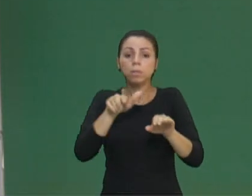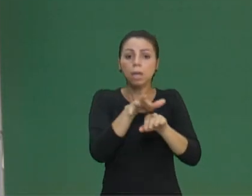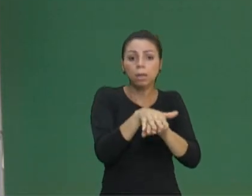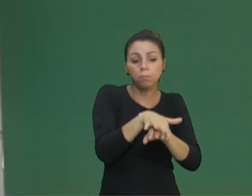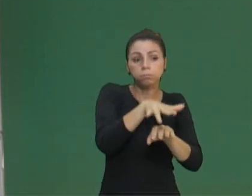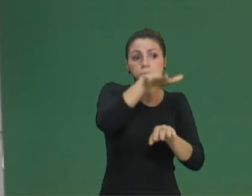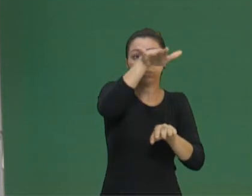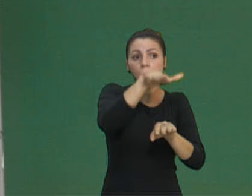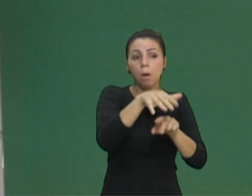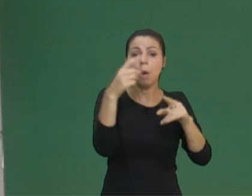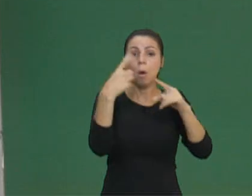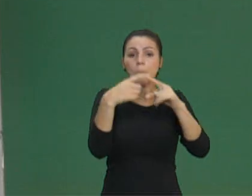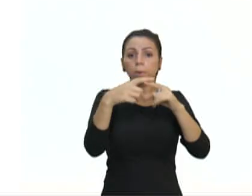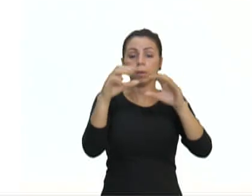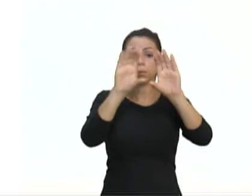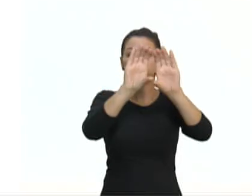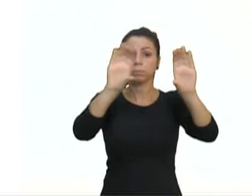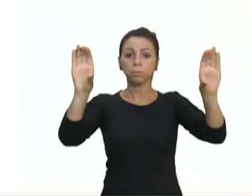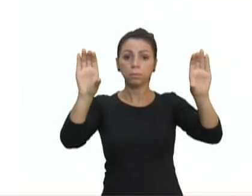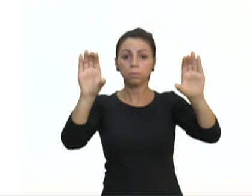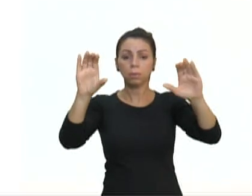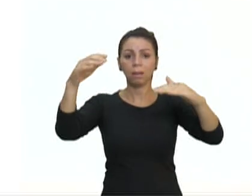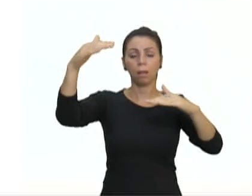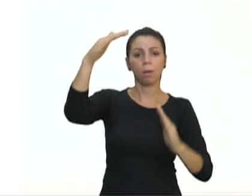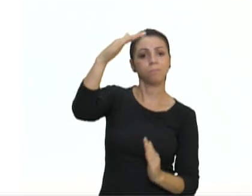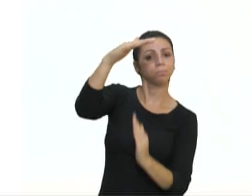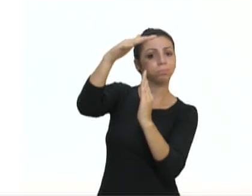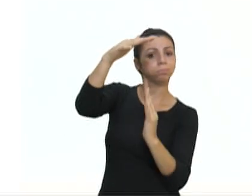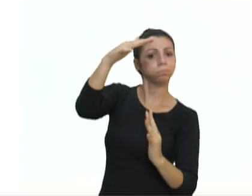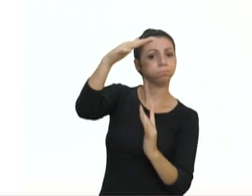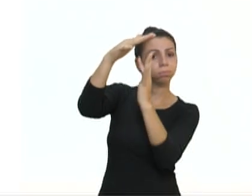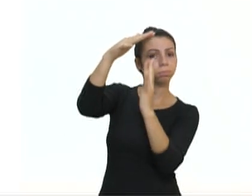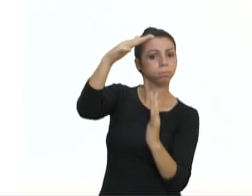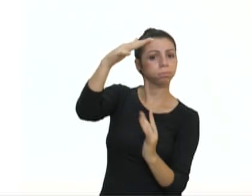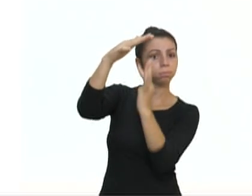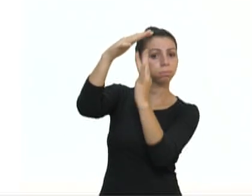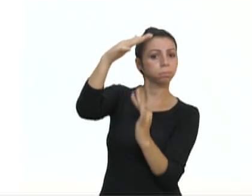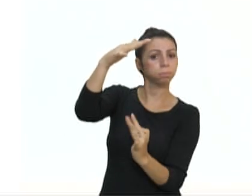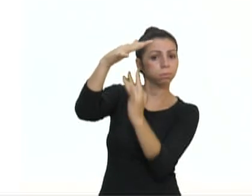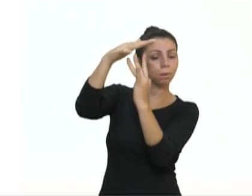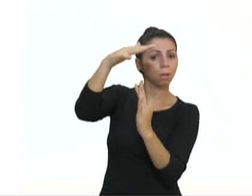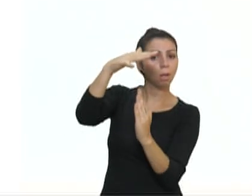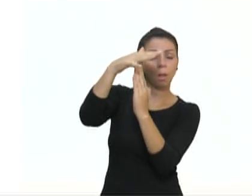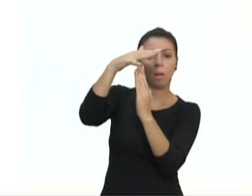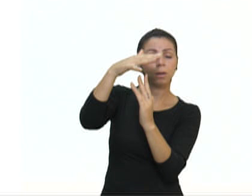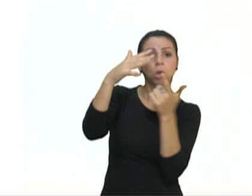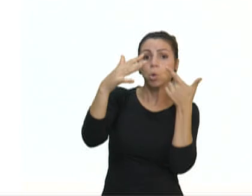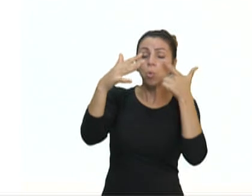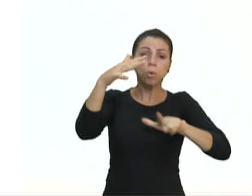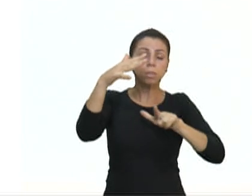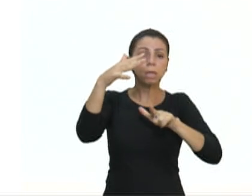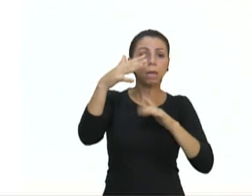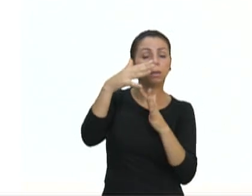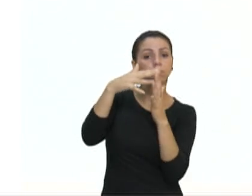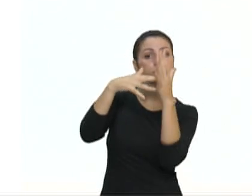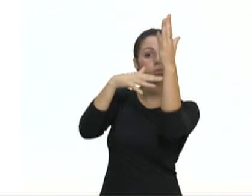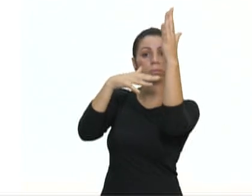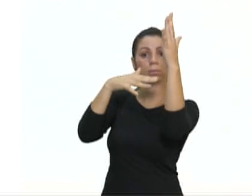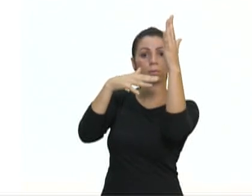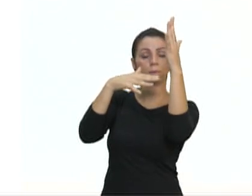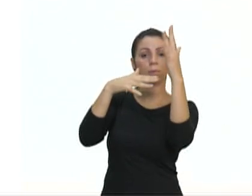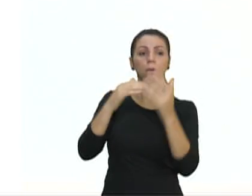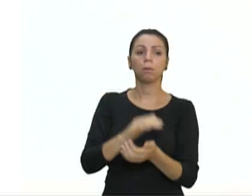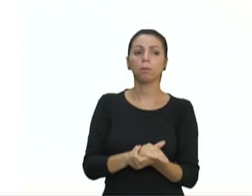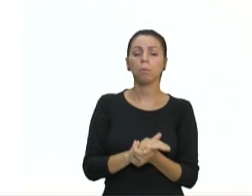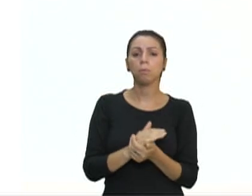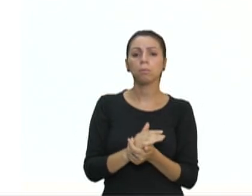uma camada de ar quente aqui, travando essa subida desse ar frio. E aí, o que acontece aqui, pessoal?